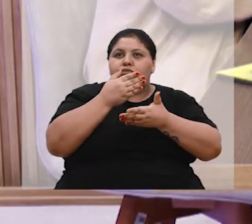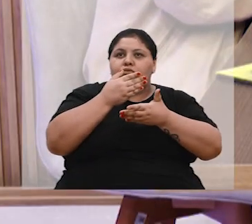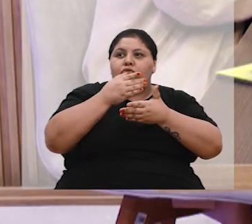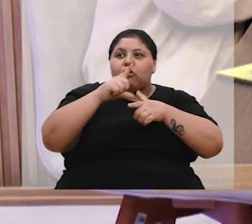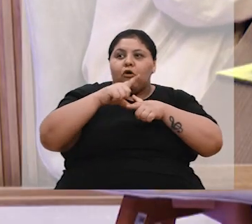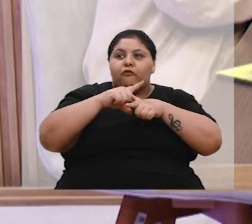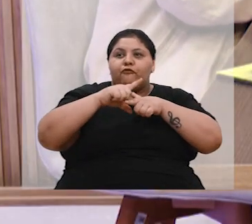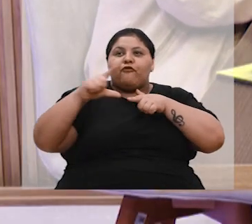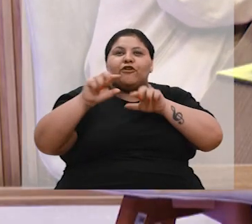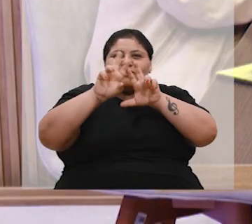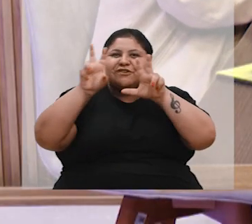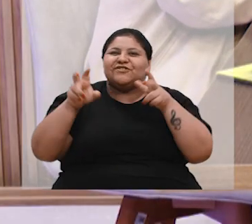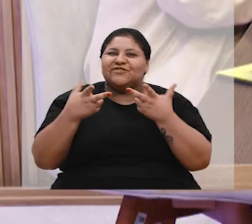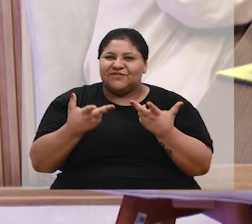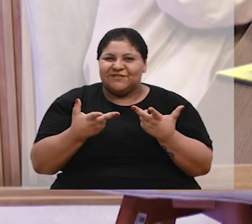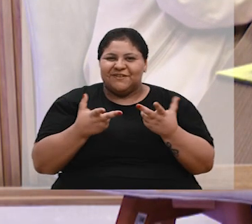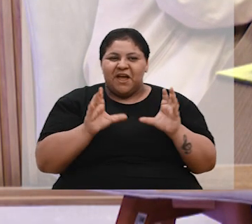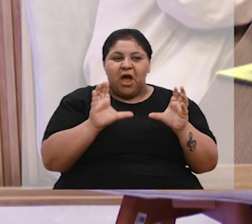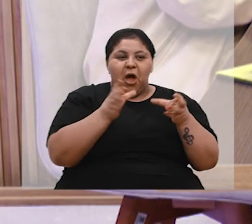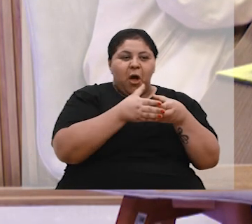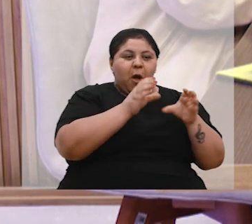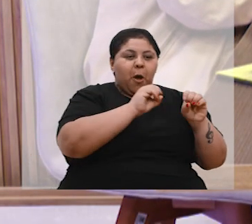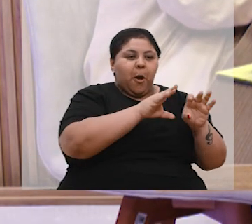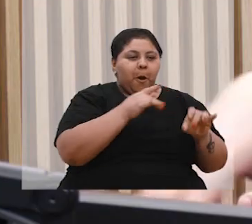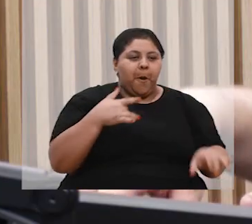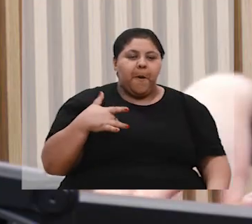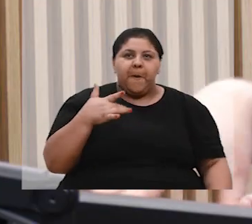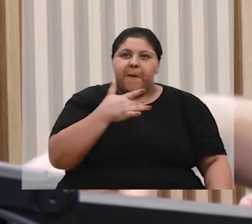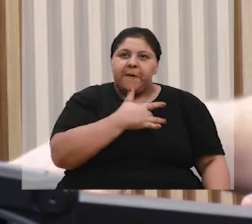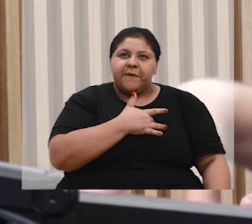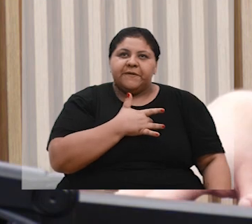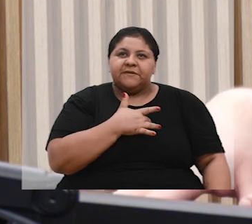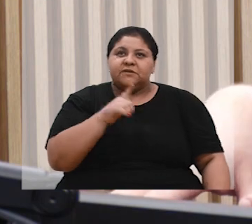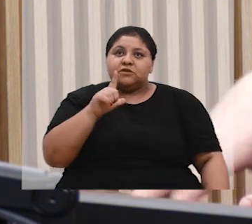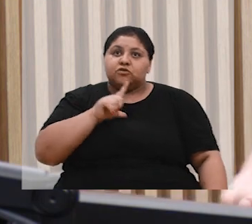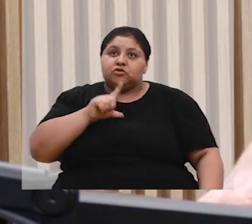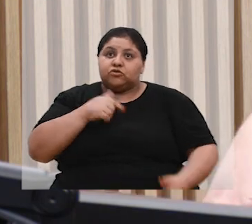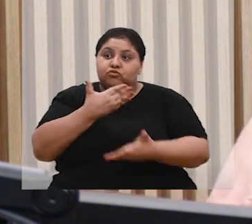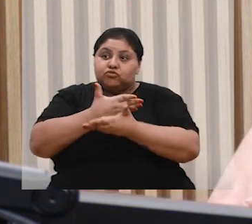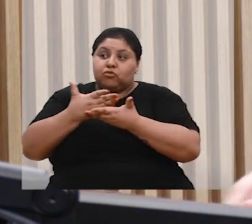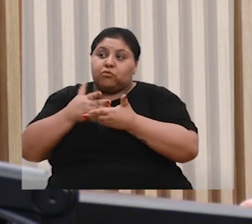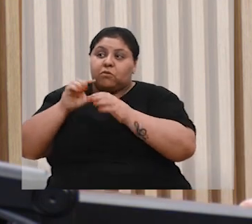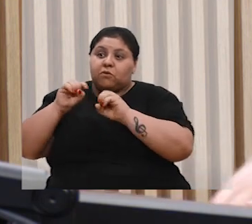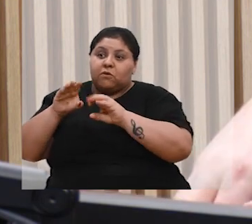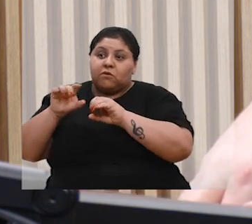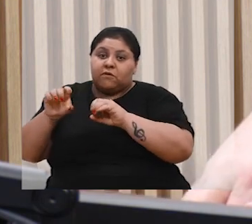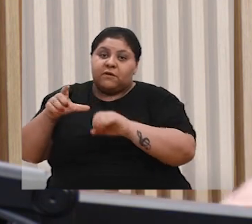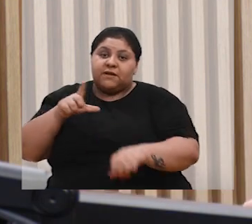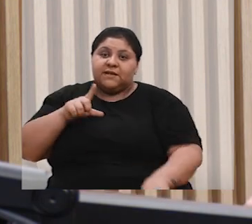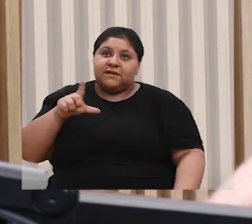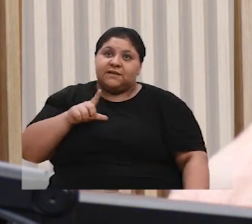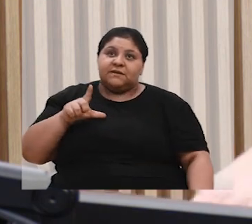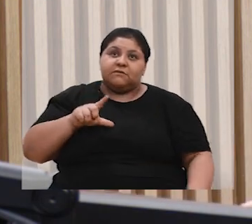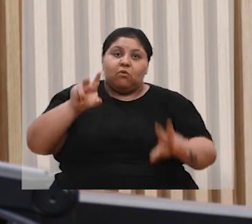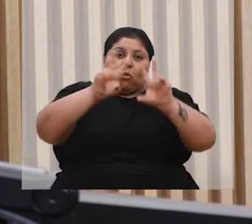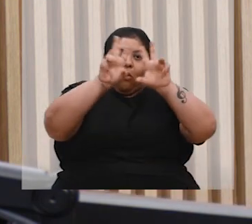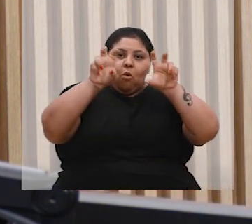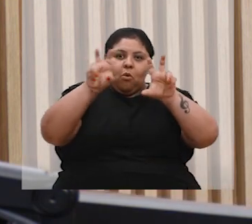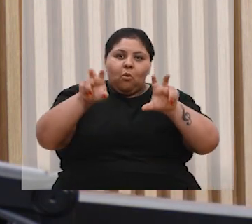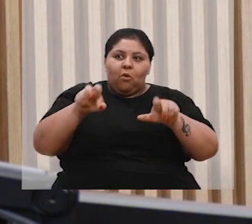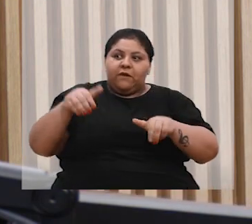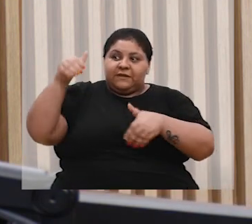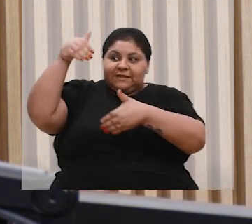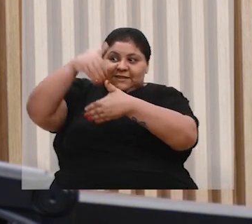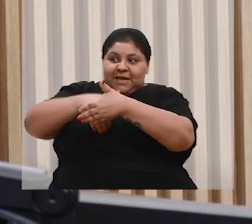Tu foge do geral, né? Comissão da Educação, da Saúde. Não. Tu entra na educação e tu tem 20